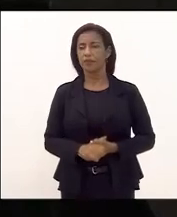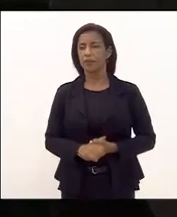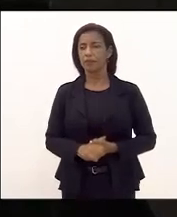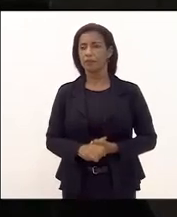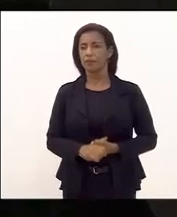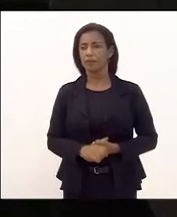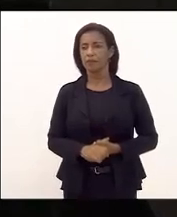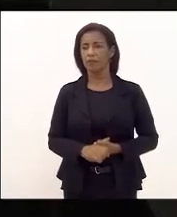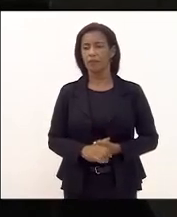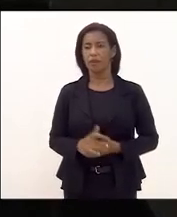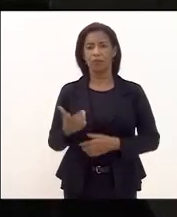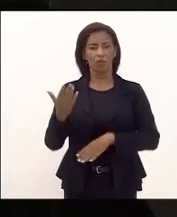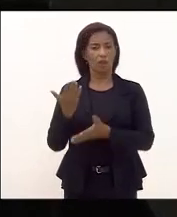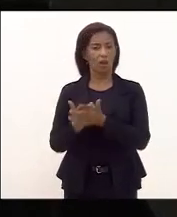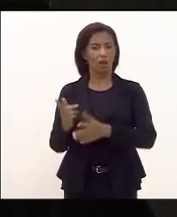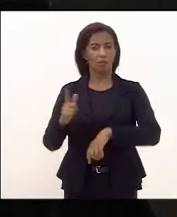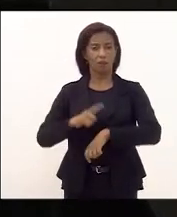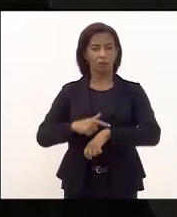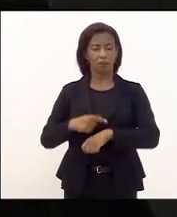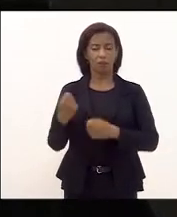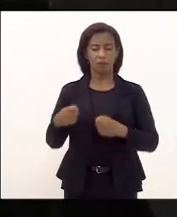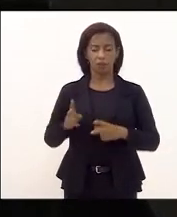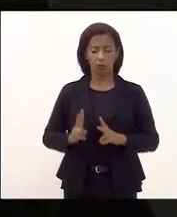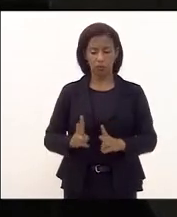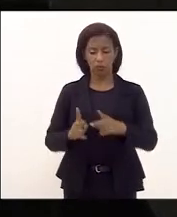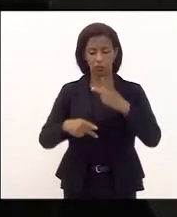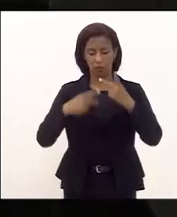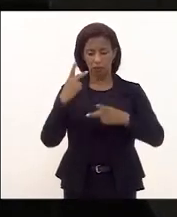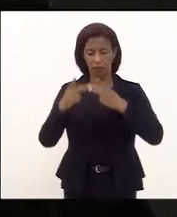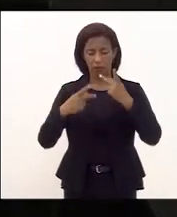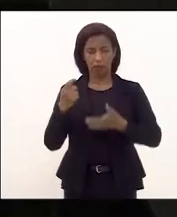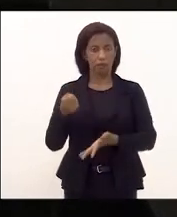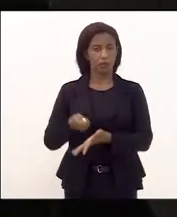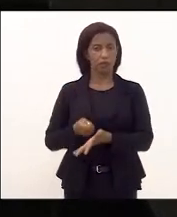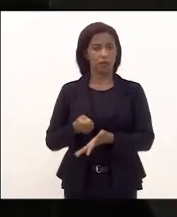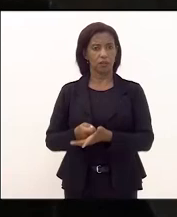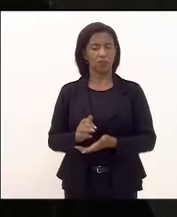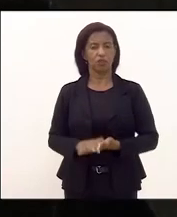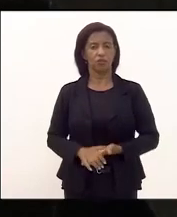o desafio do nosso tempo, precisamos continuar falando sobre isso, e insisto,